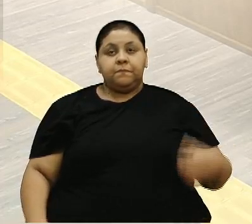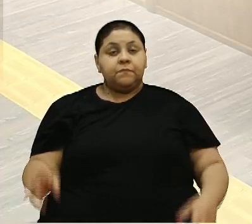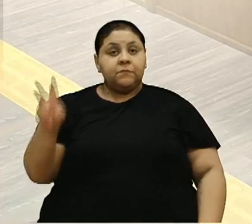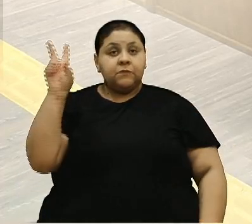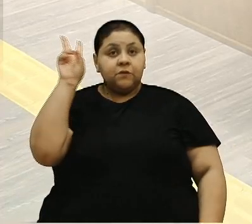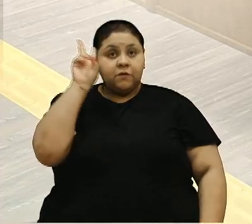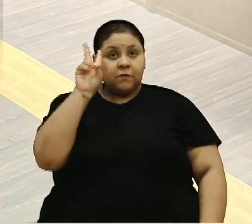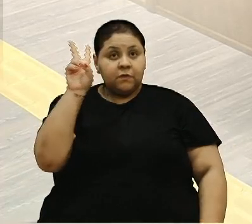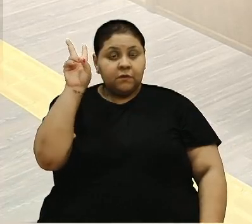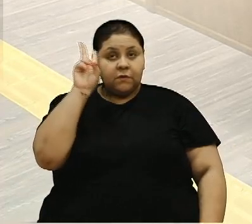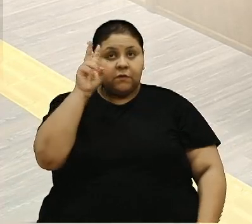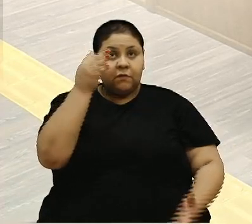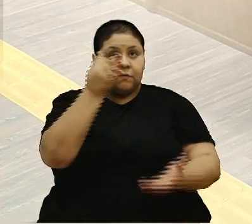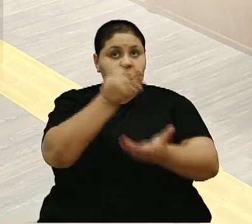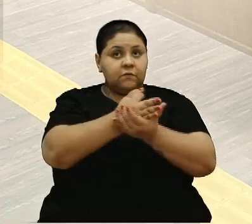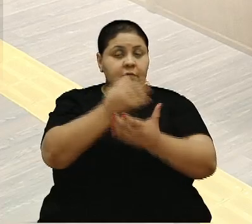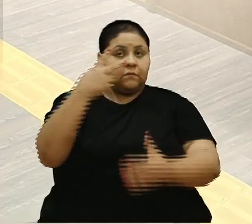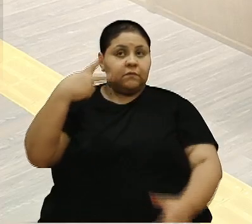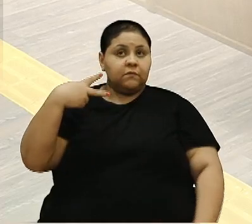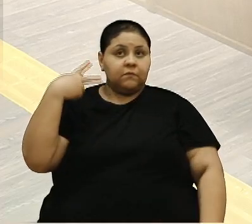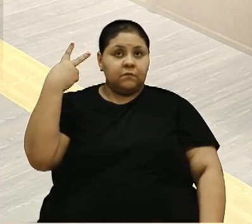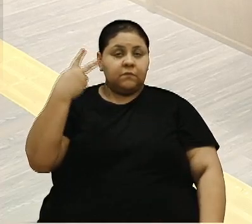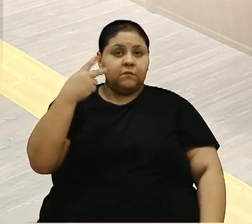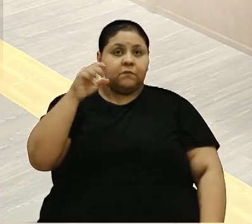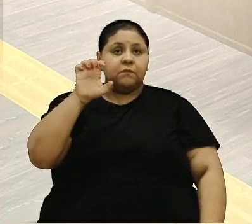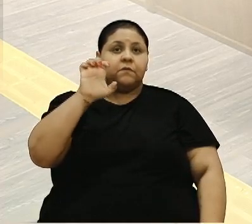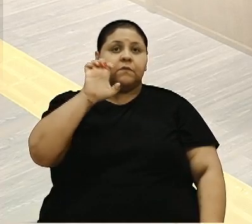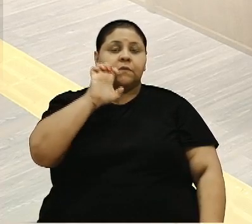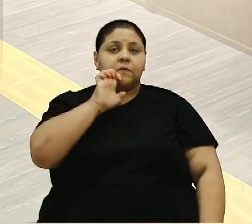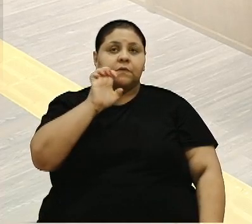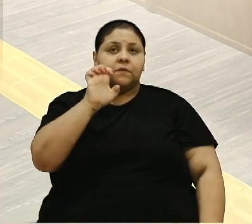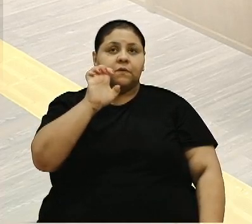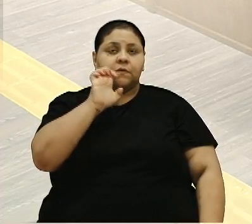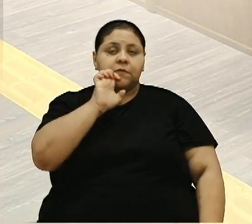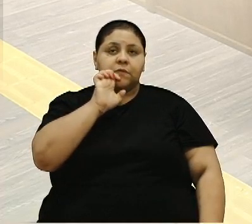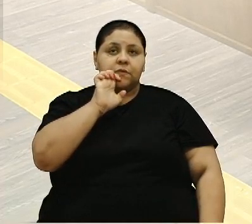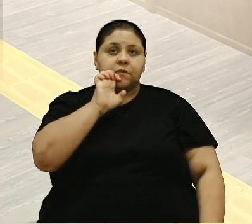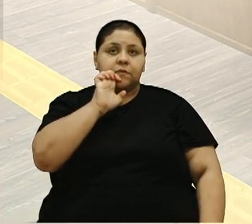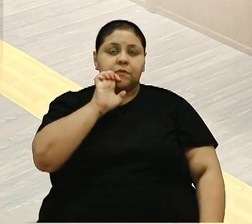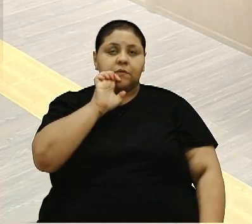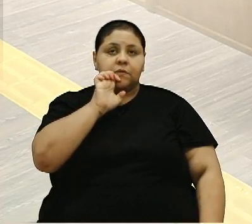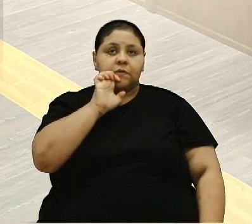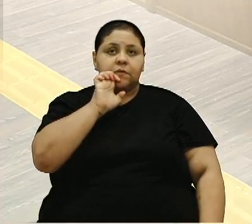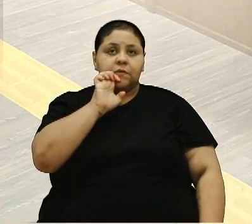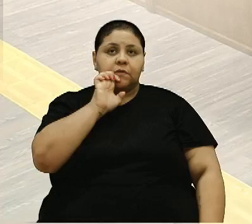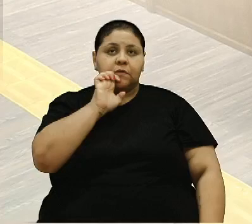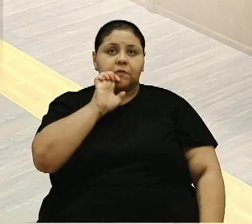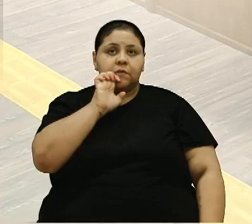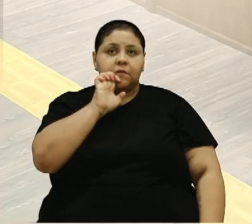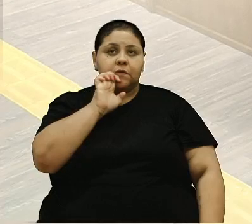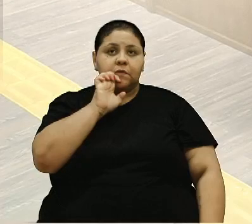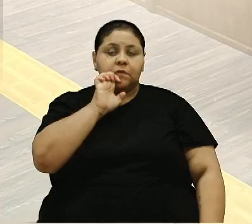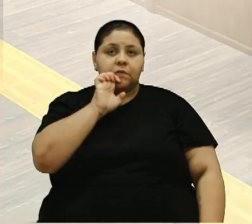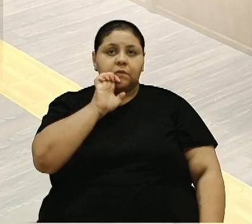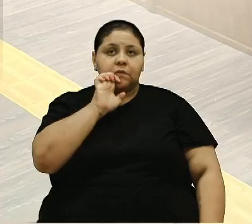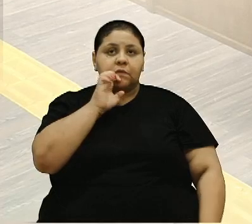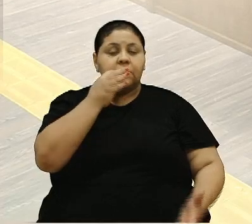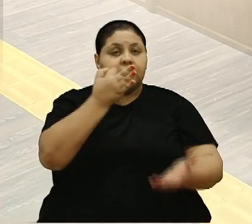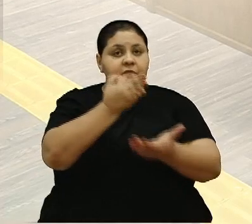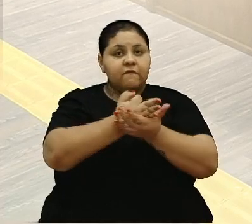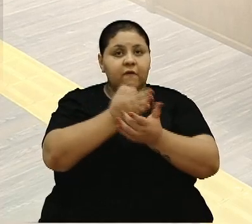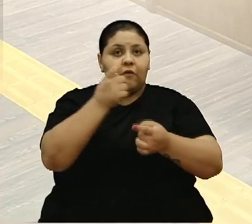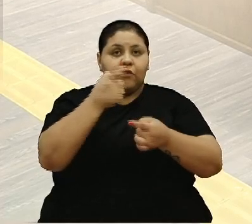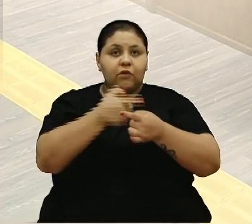Lembrando da ausência da vereadora Estela Balardim e ausente, mas por motivo